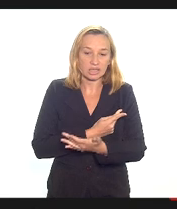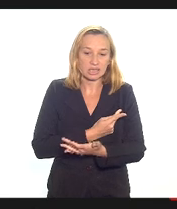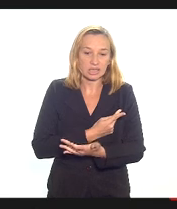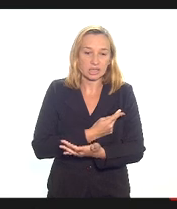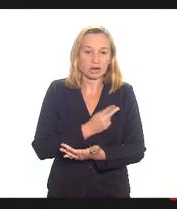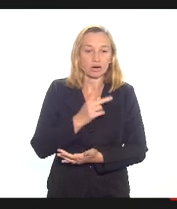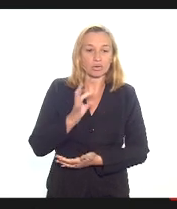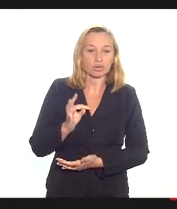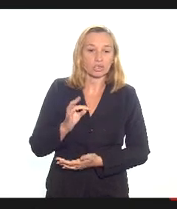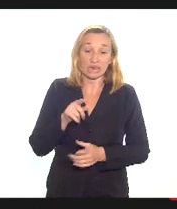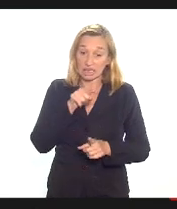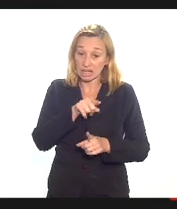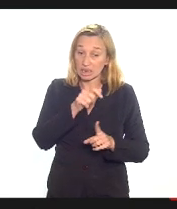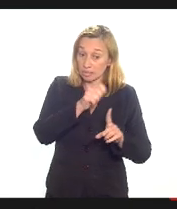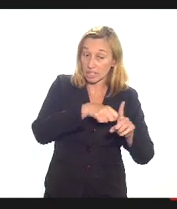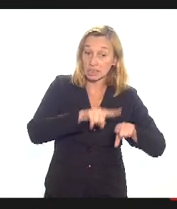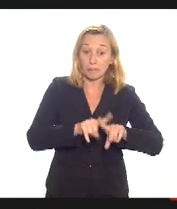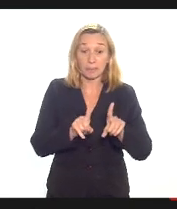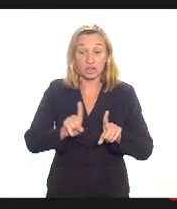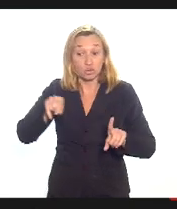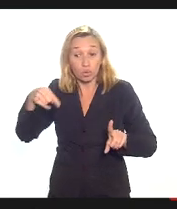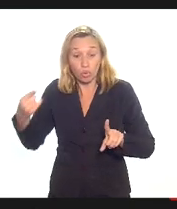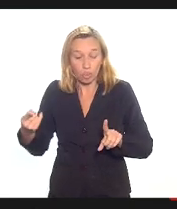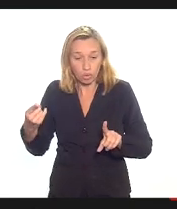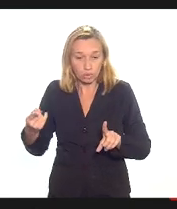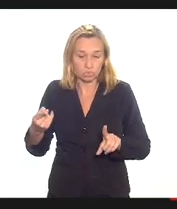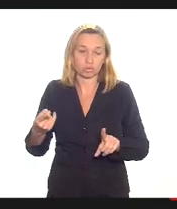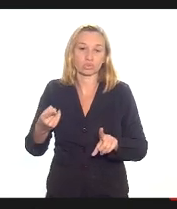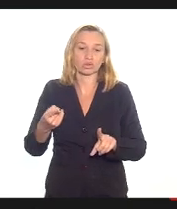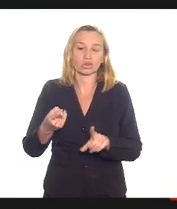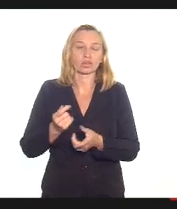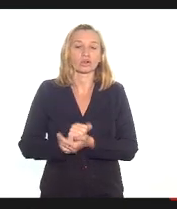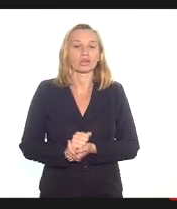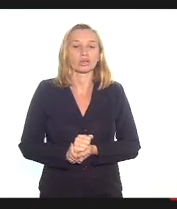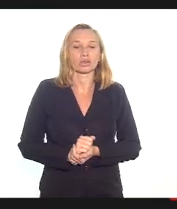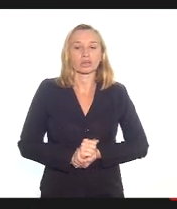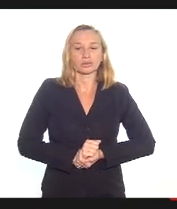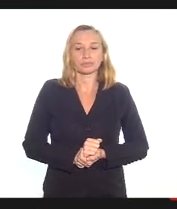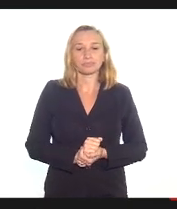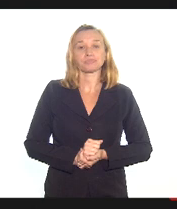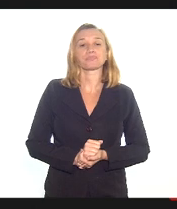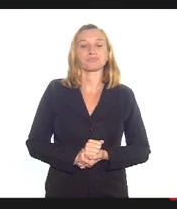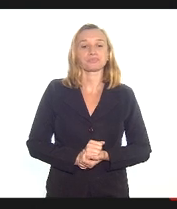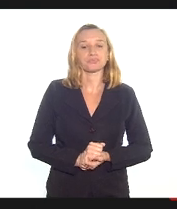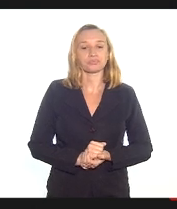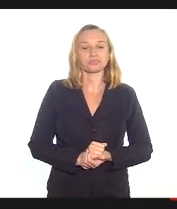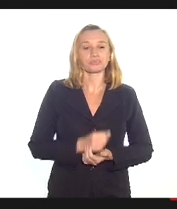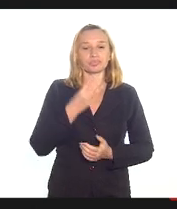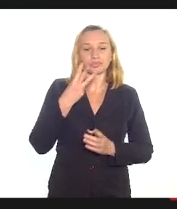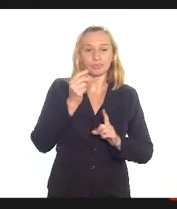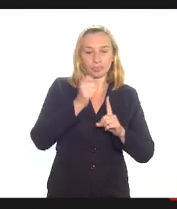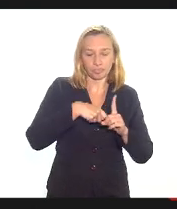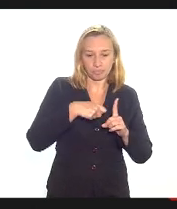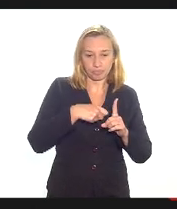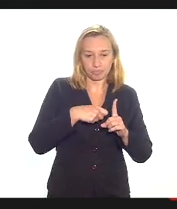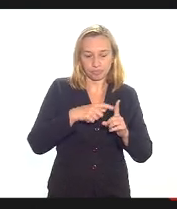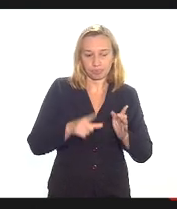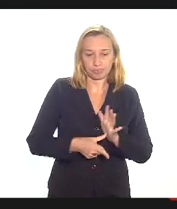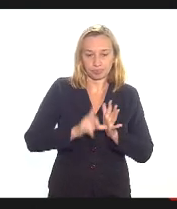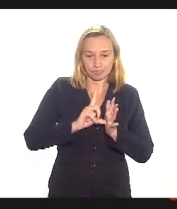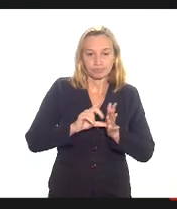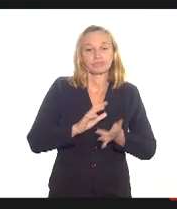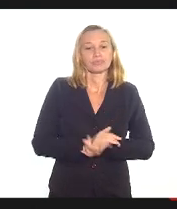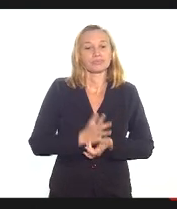mas aconteceu no trimestre seguinte, portanto, com 3 meses de antecedência.